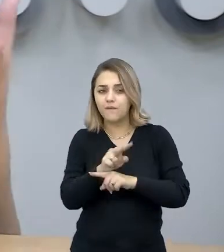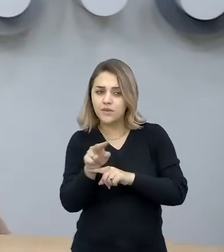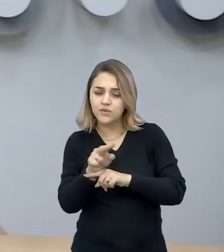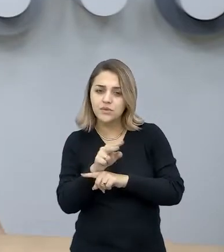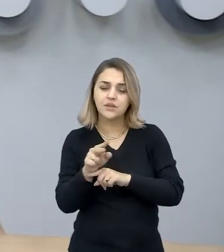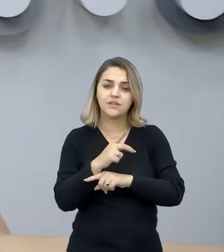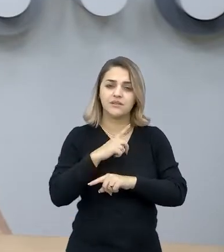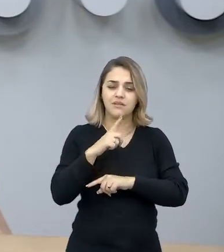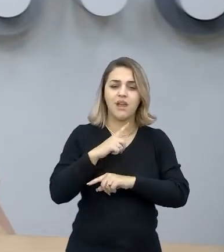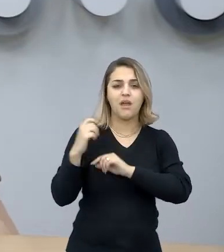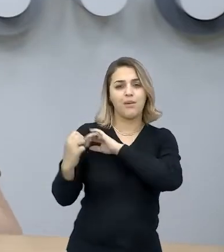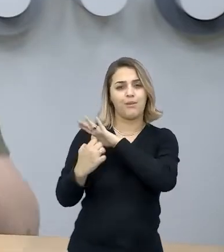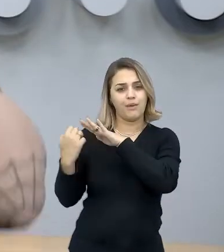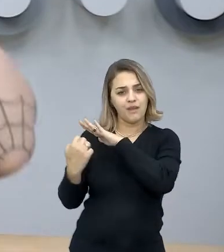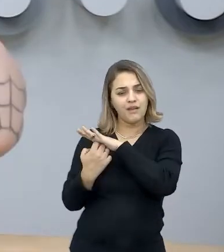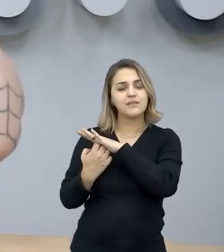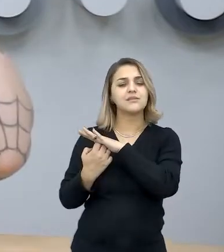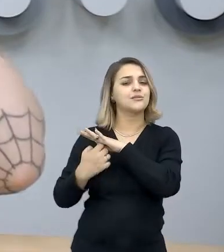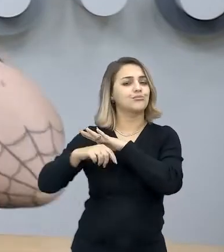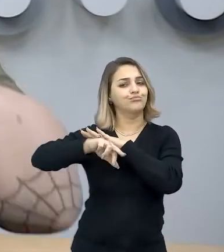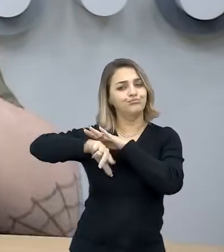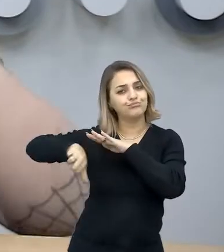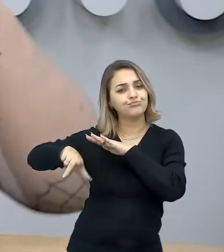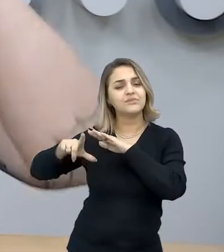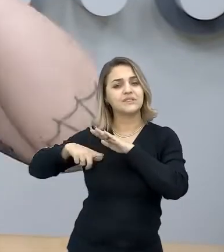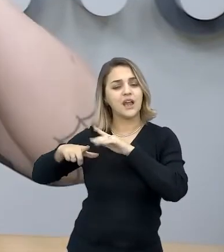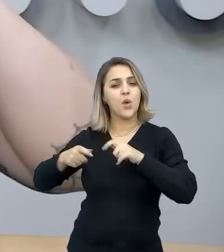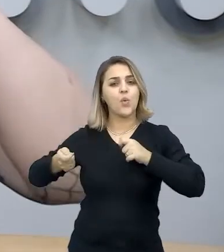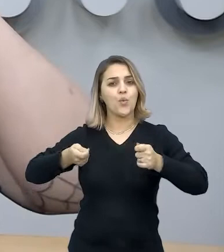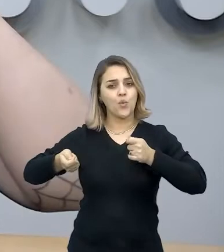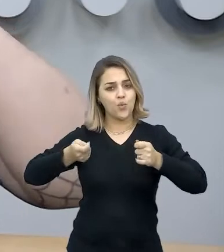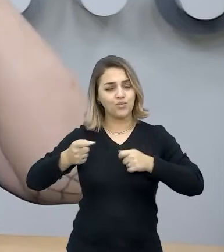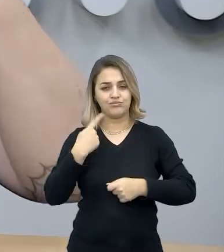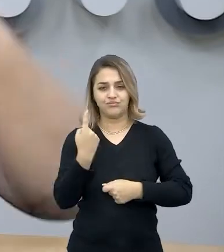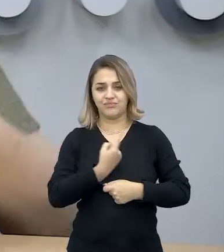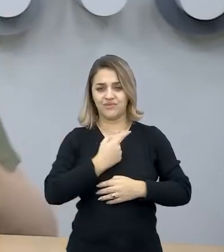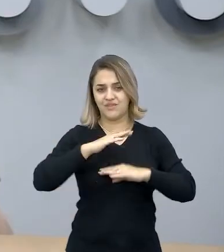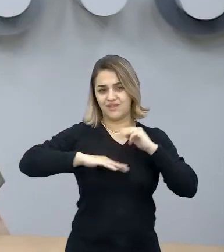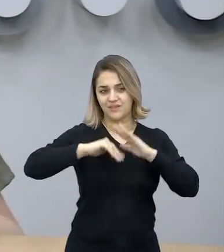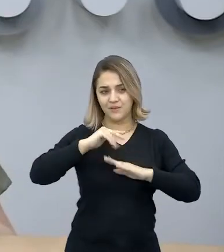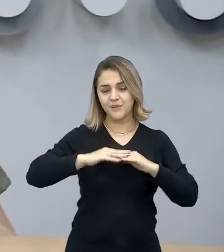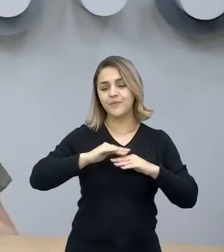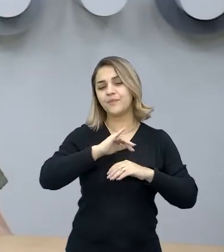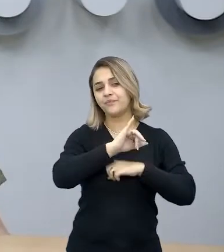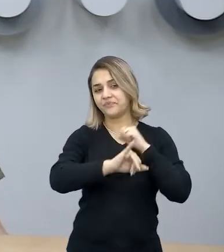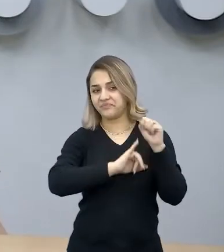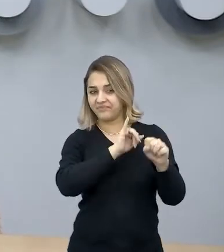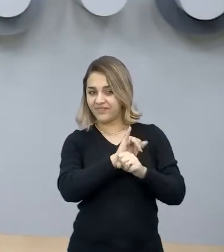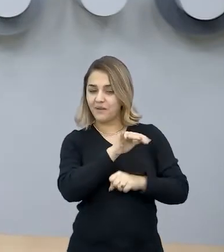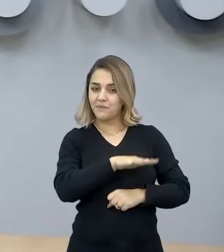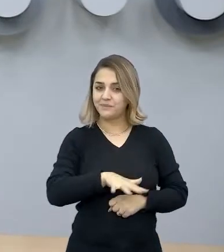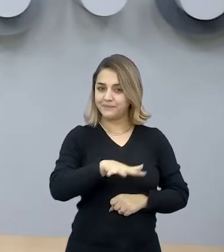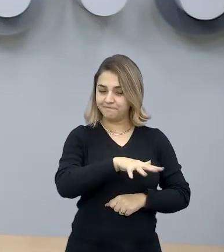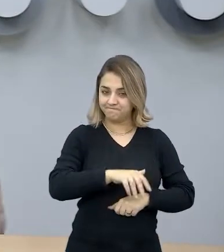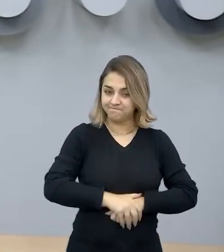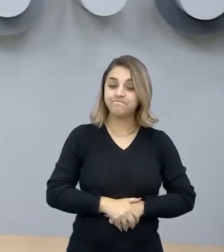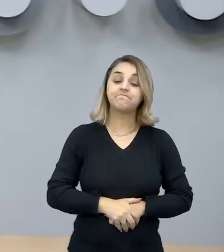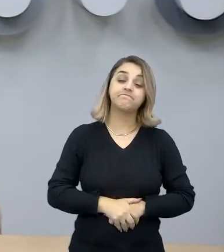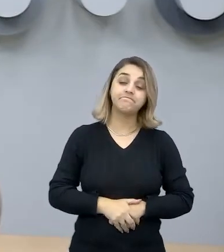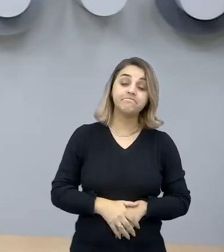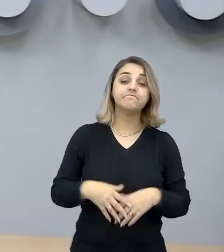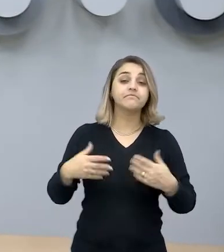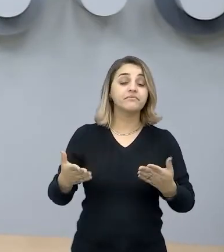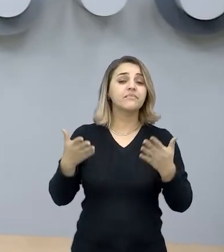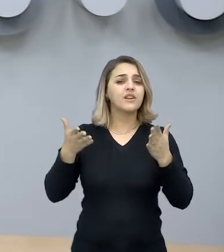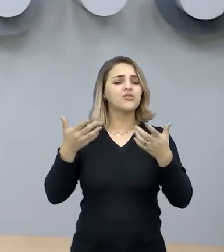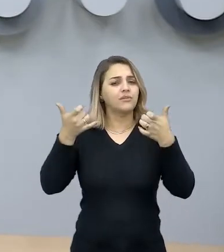né? Organizações que têm a ver com o controle das nossas atividades no meio digital. Bom, a gente conversou